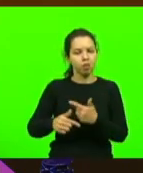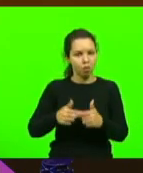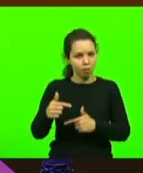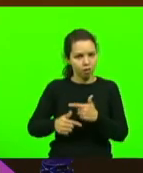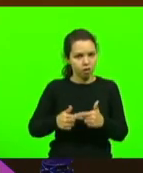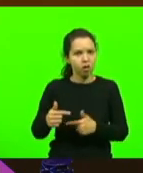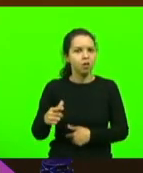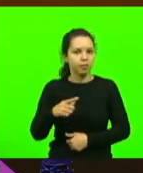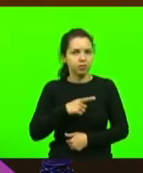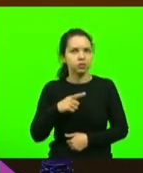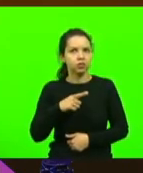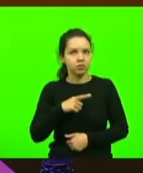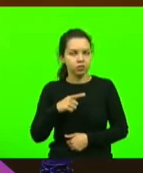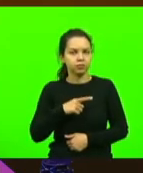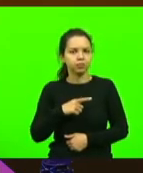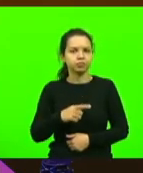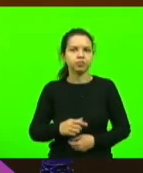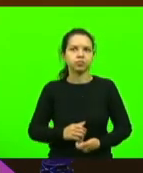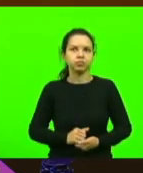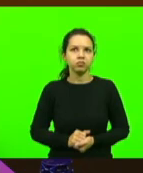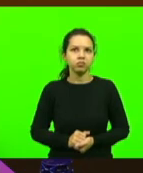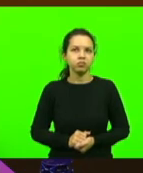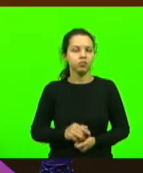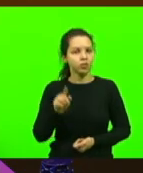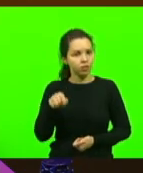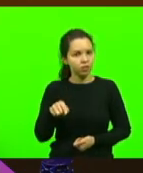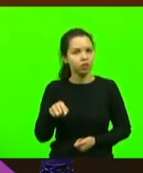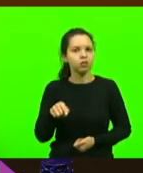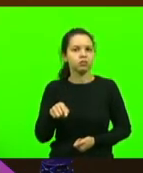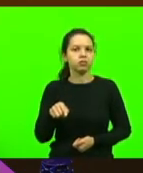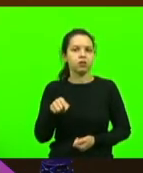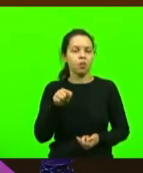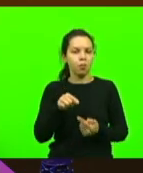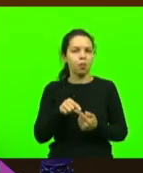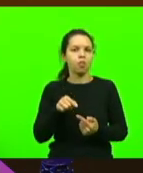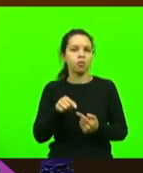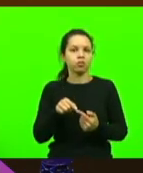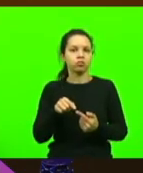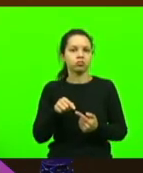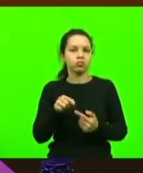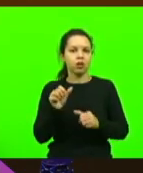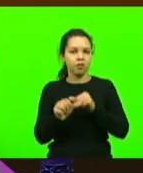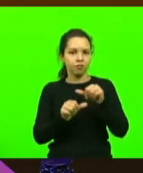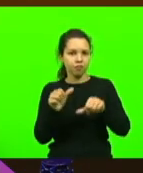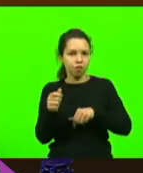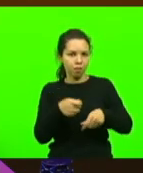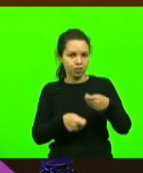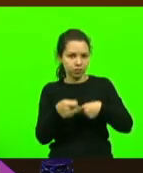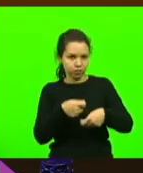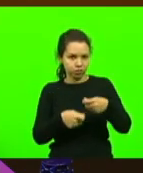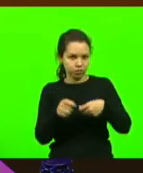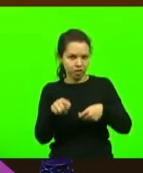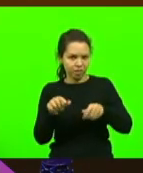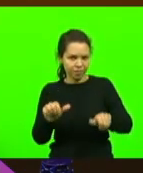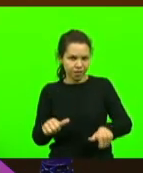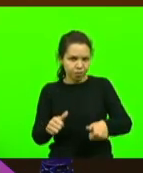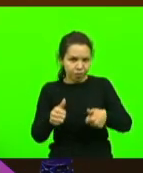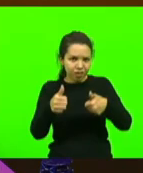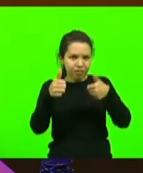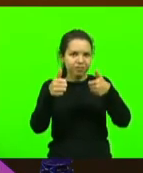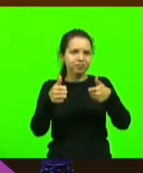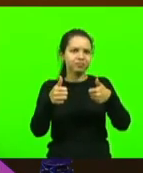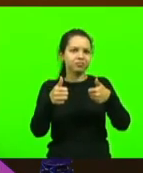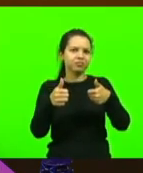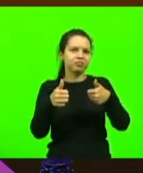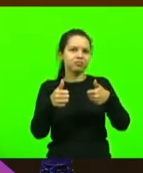se tem dúvida E aí é que tá a questão a reforma administrativa ela não serve para melhorar ela